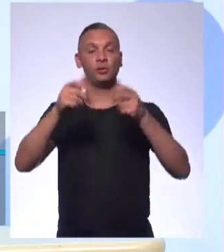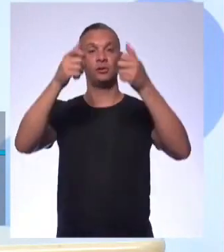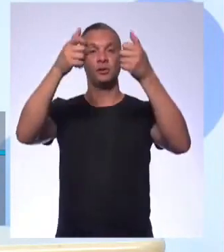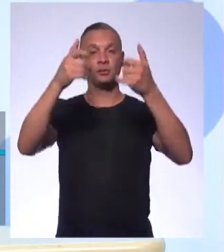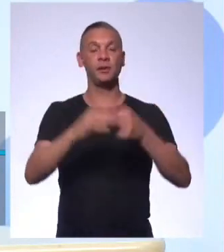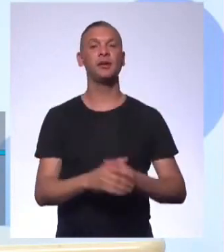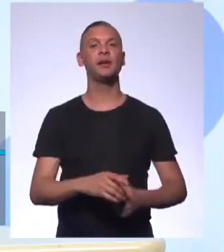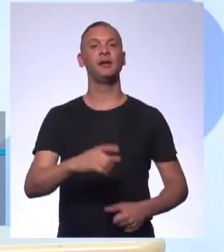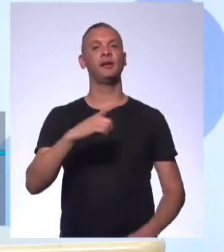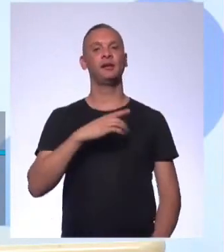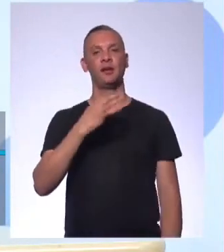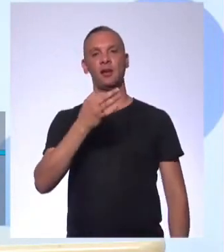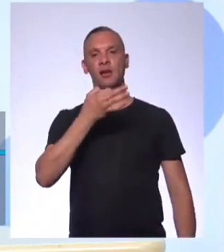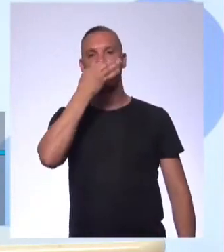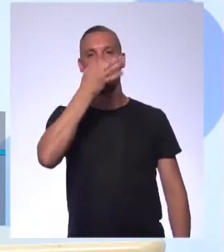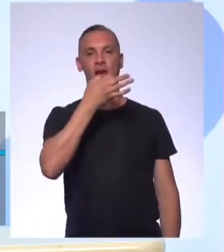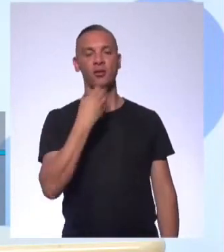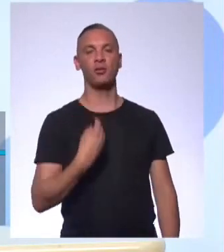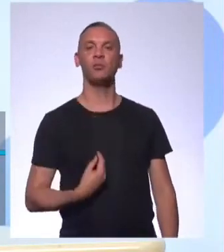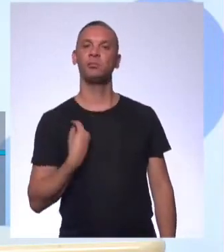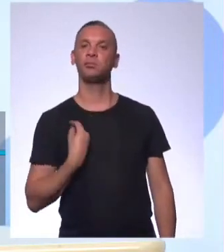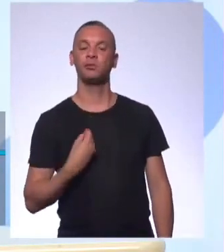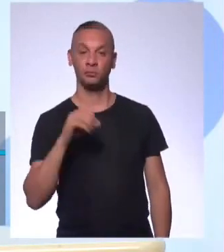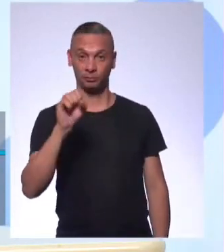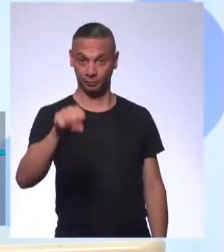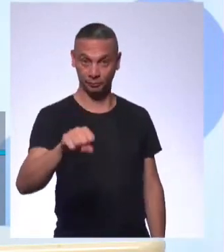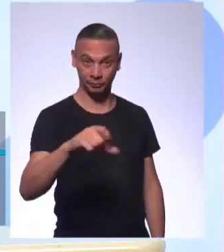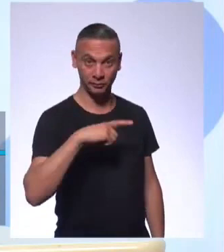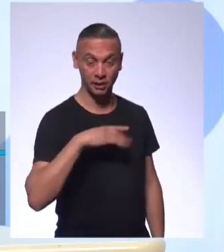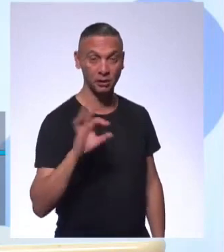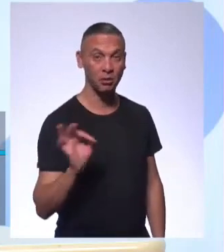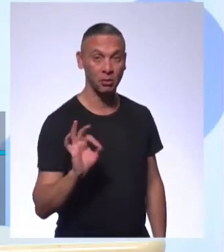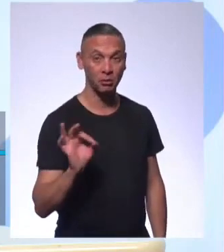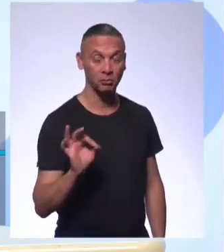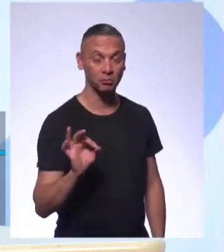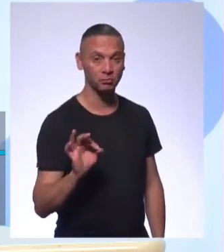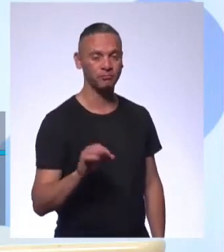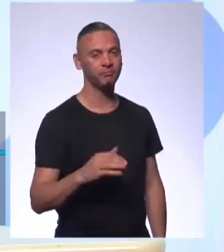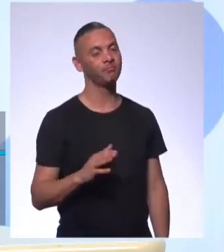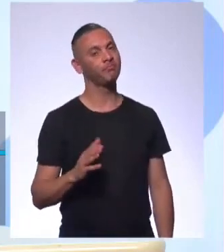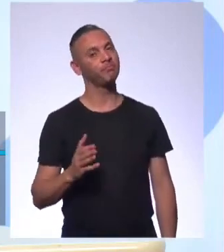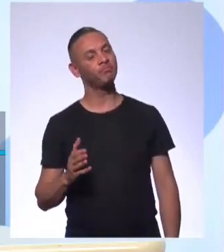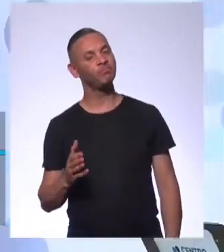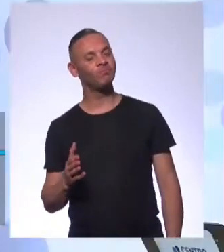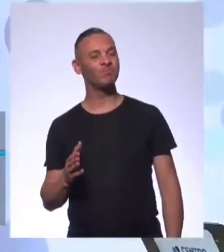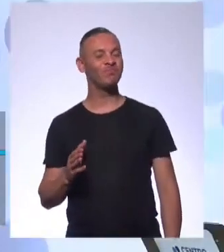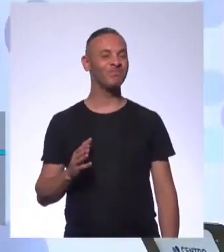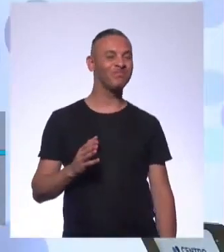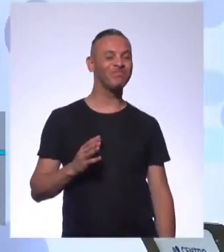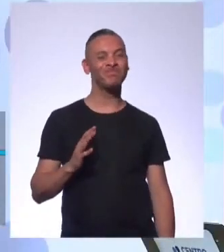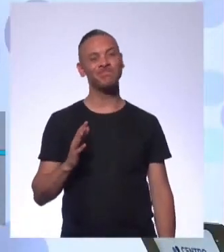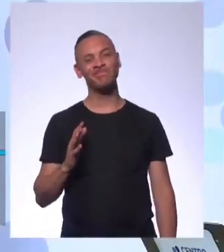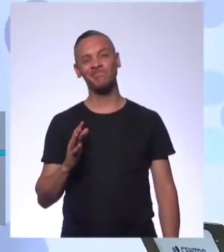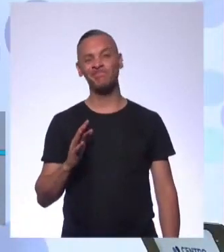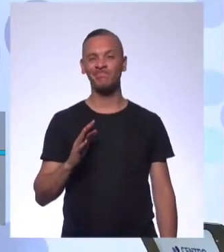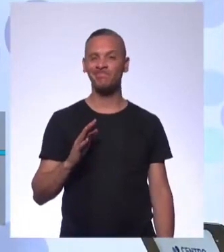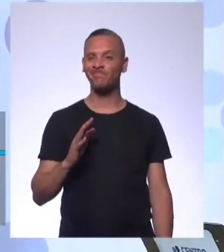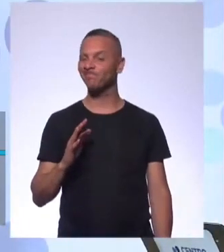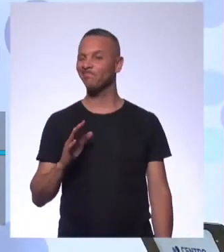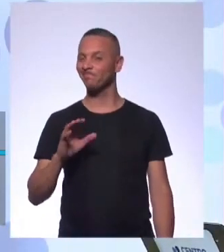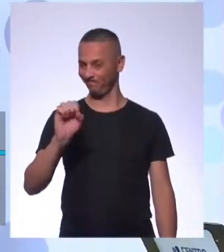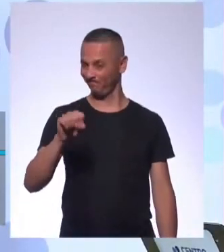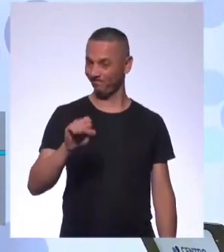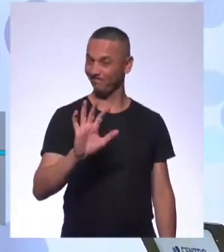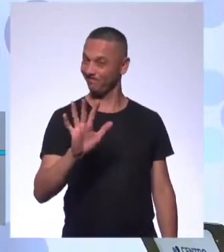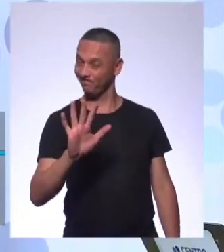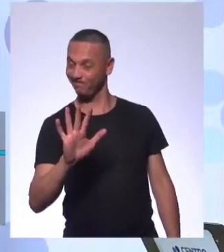Aqui tem um narrador participante, professor Mauro, tem um professor que colocou isso aqui. Eu não vejo participação, eu vejo